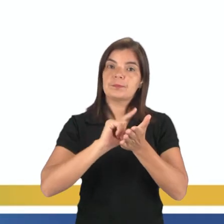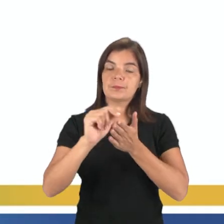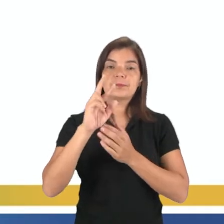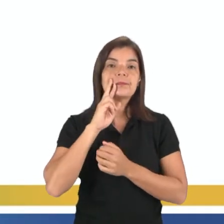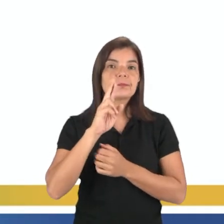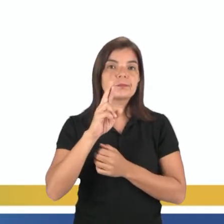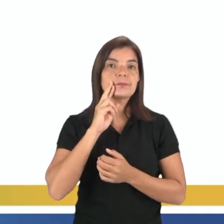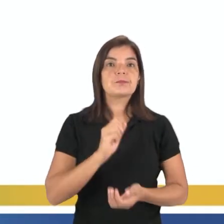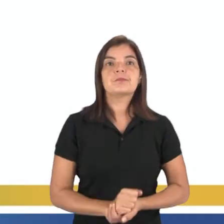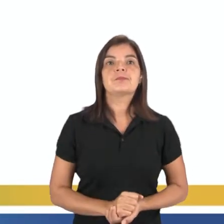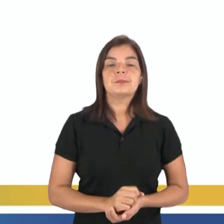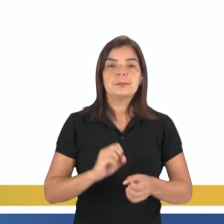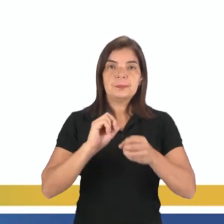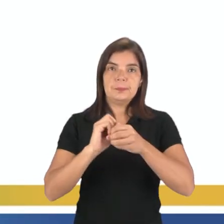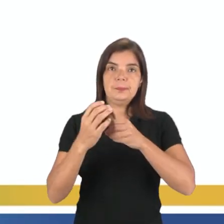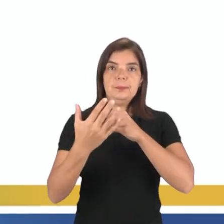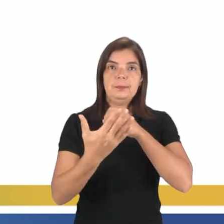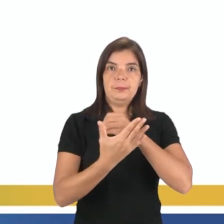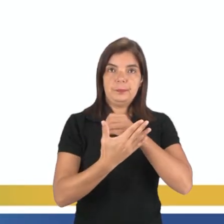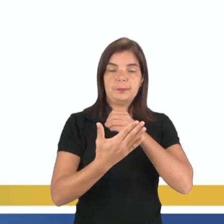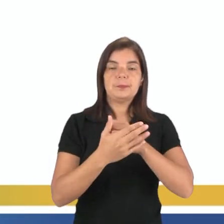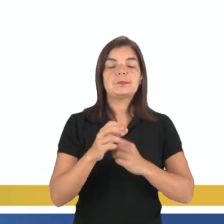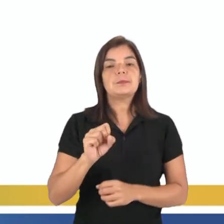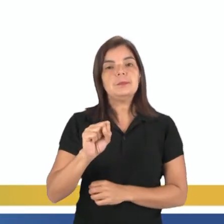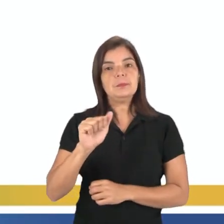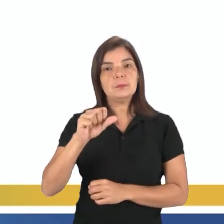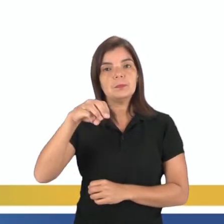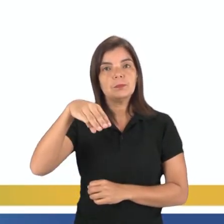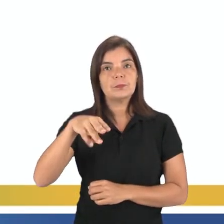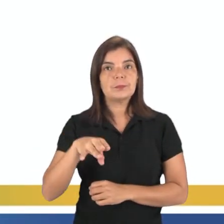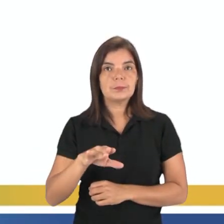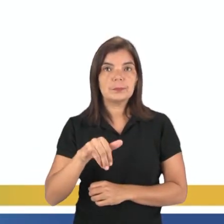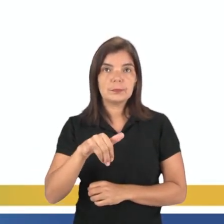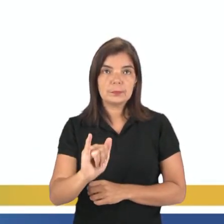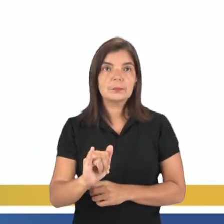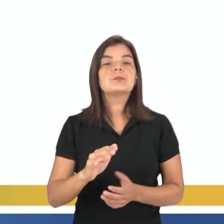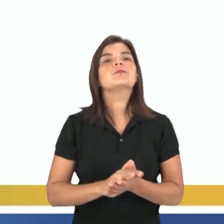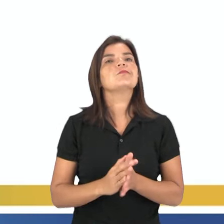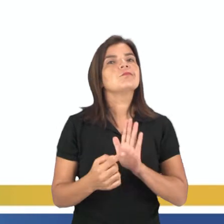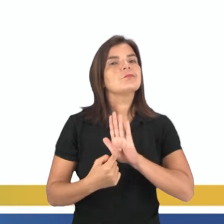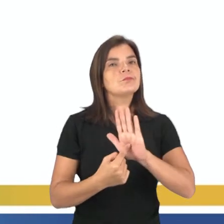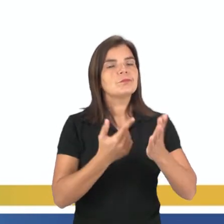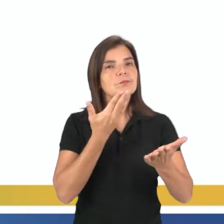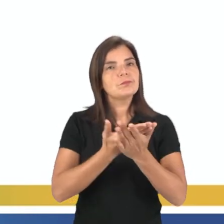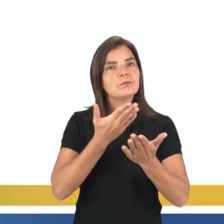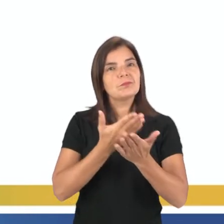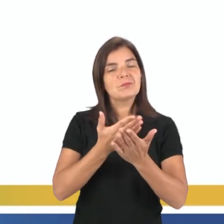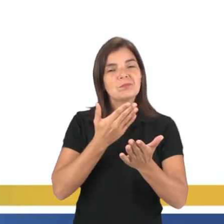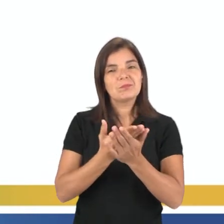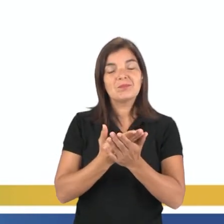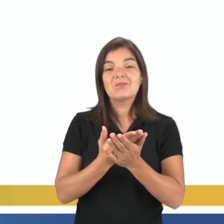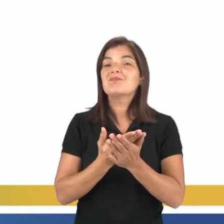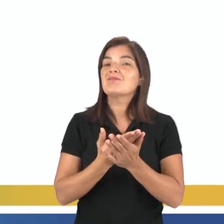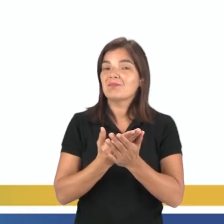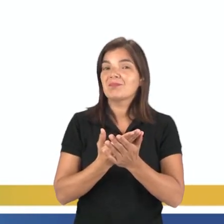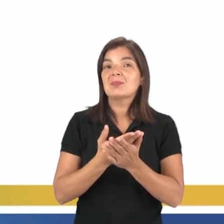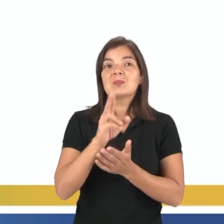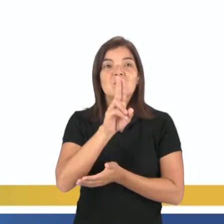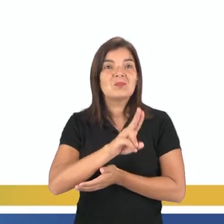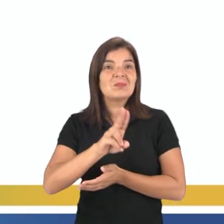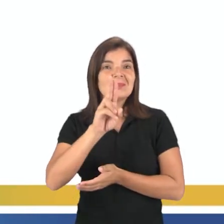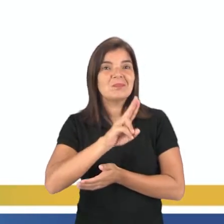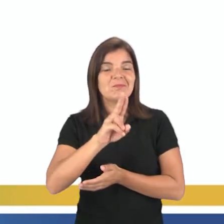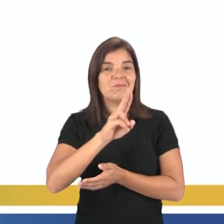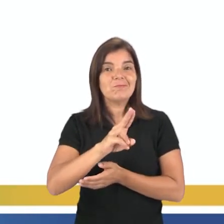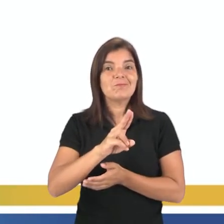e responda. Coronavírus. Como Samidana promoveu um estudo desastrado usado